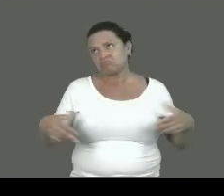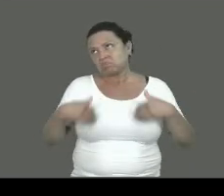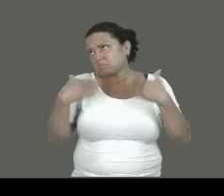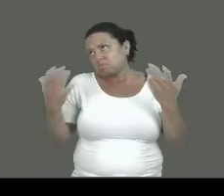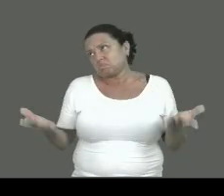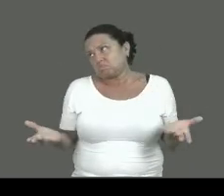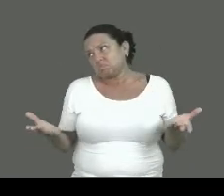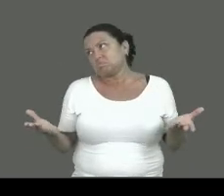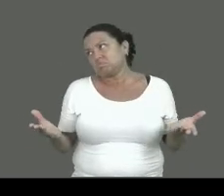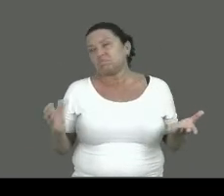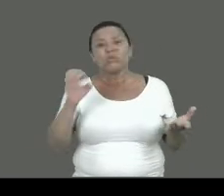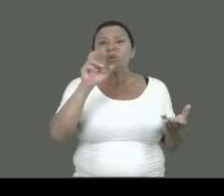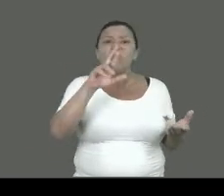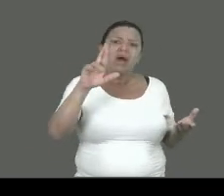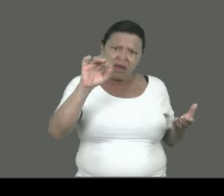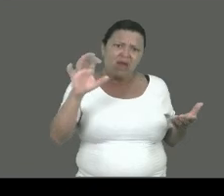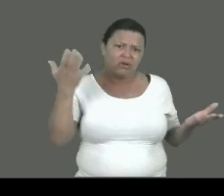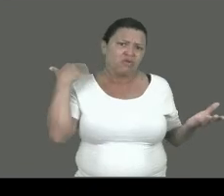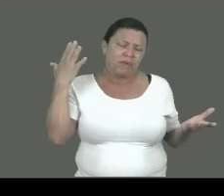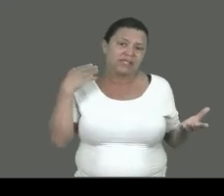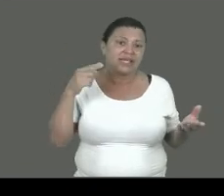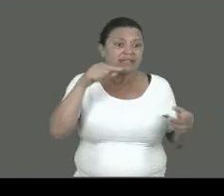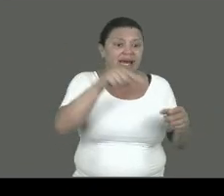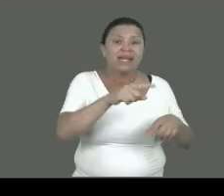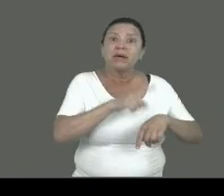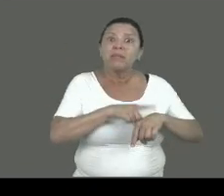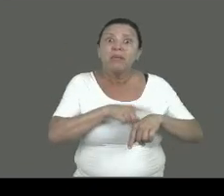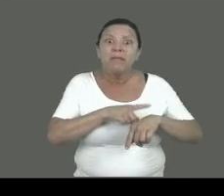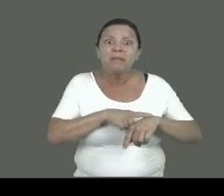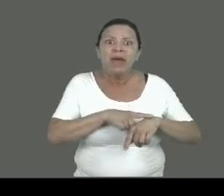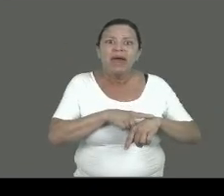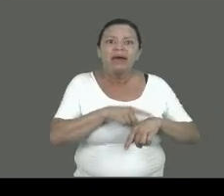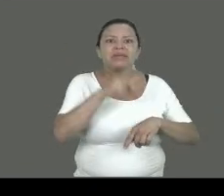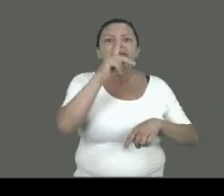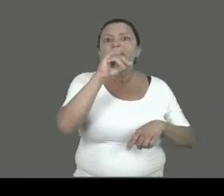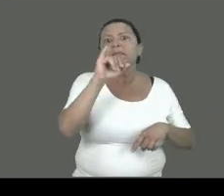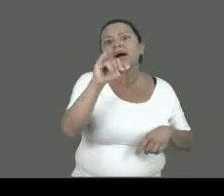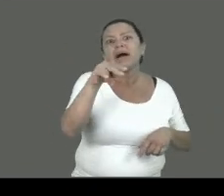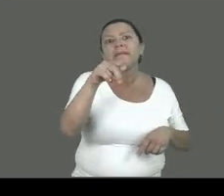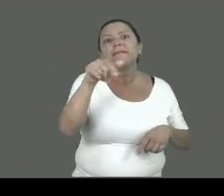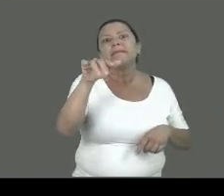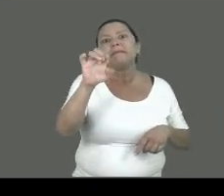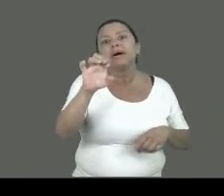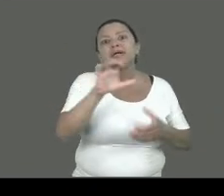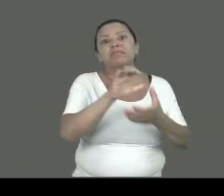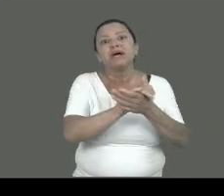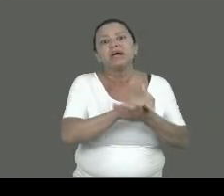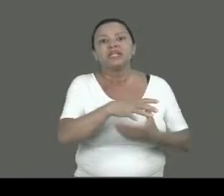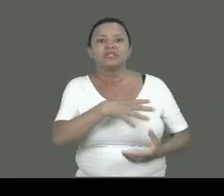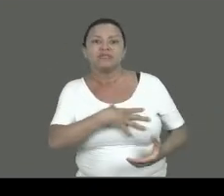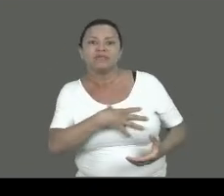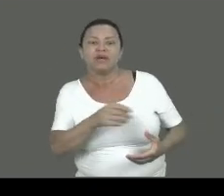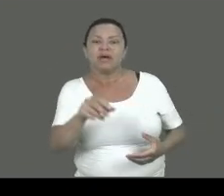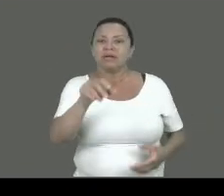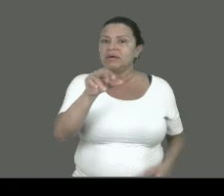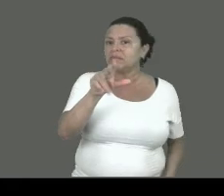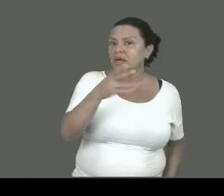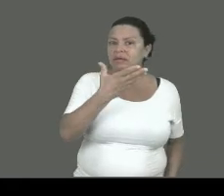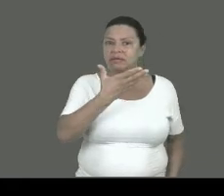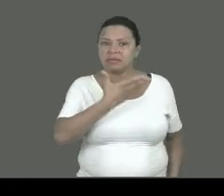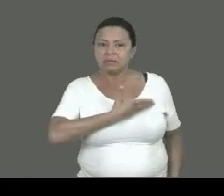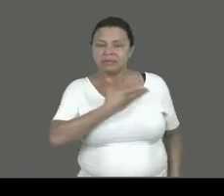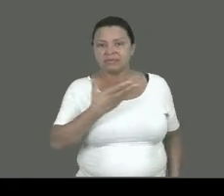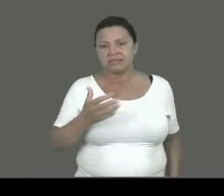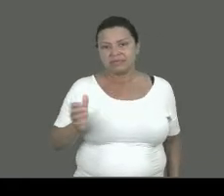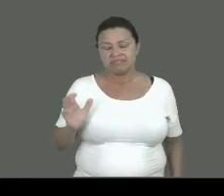cometido algum erro no passado e que agora está ali na condição de pai, de mãe, de marido, de filho, de irmão, de